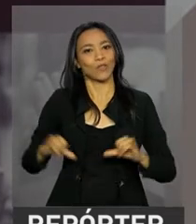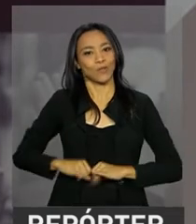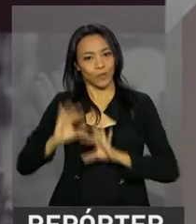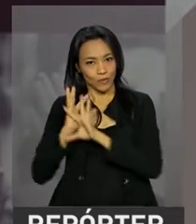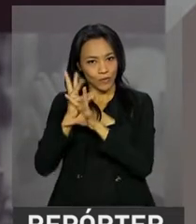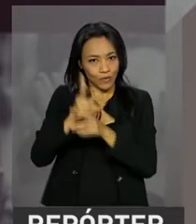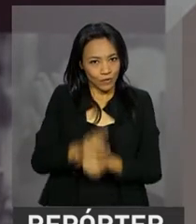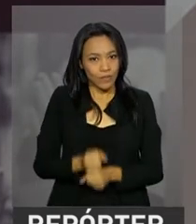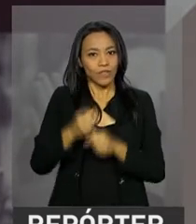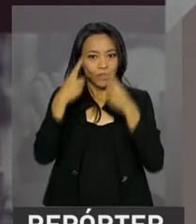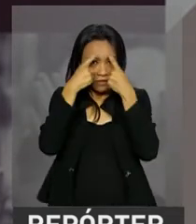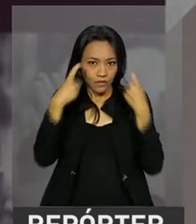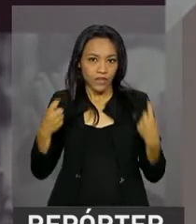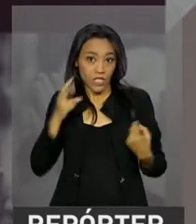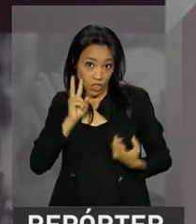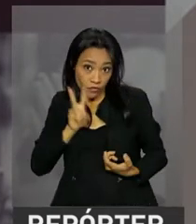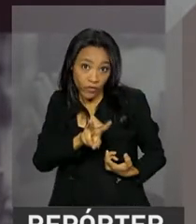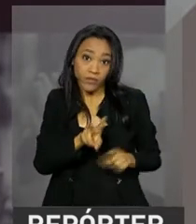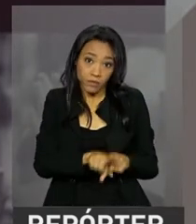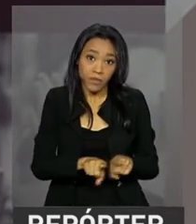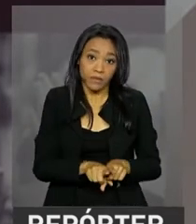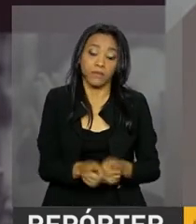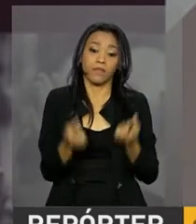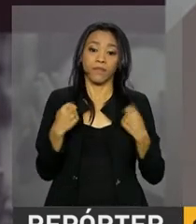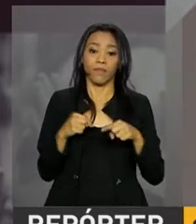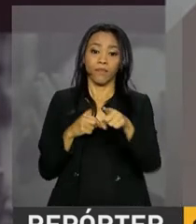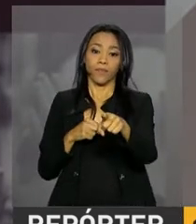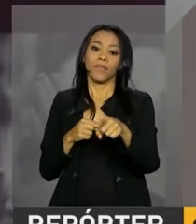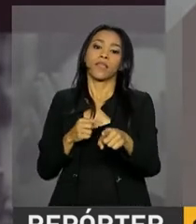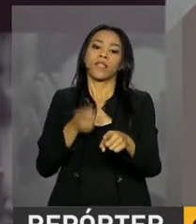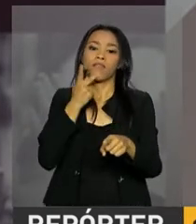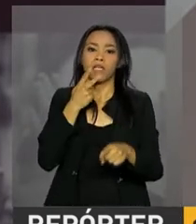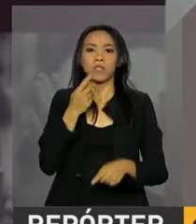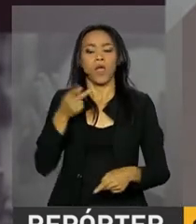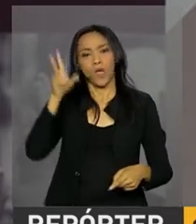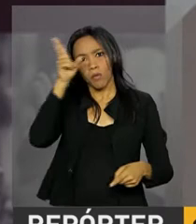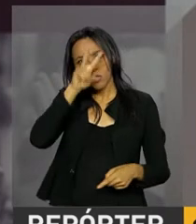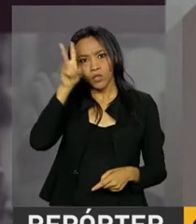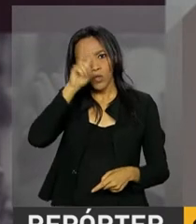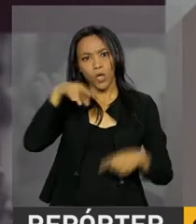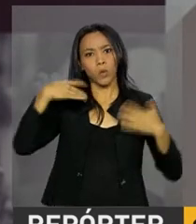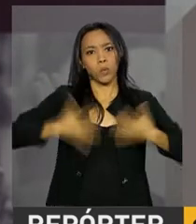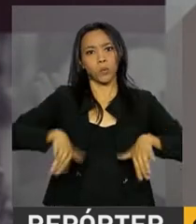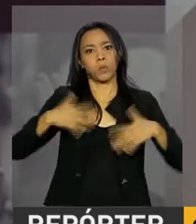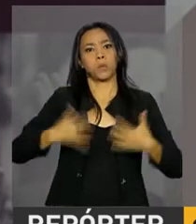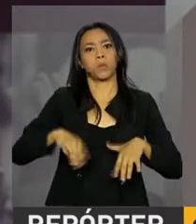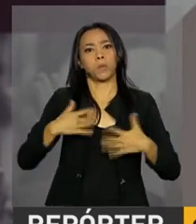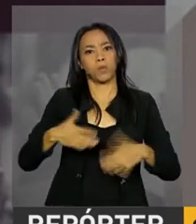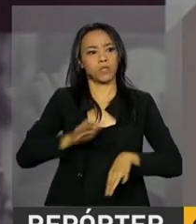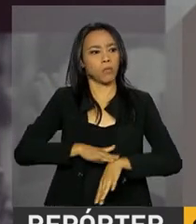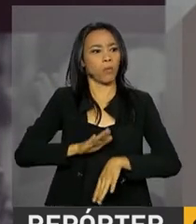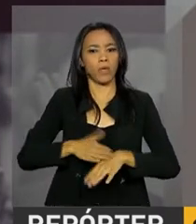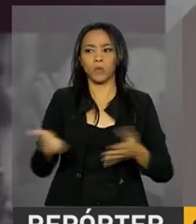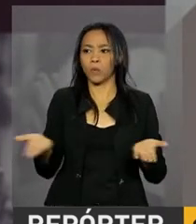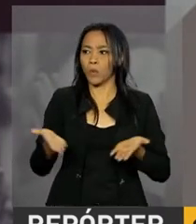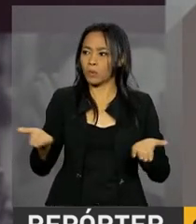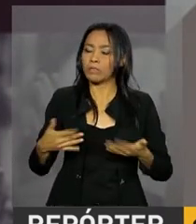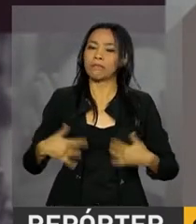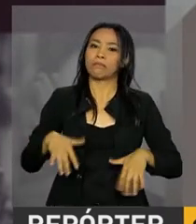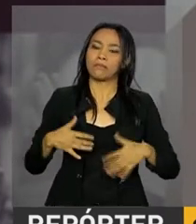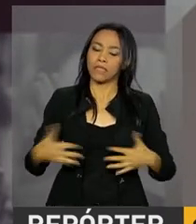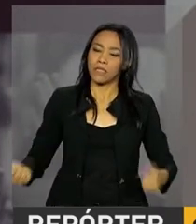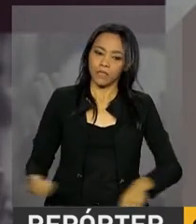testemunhas de agressão é um momento histórico é muito emocionante